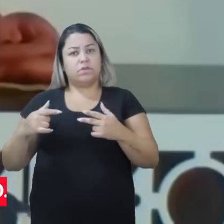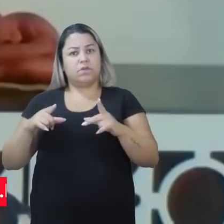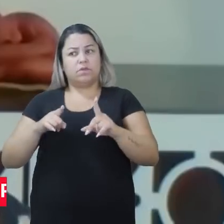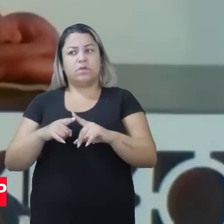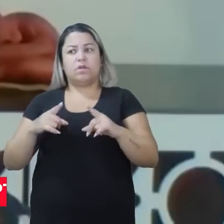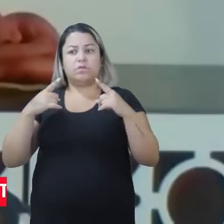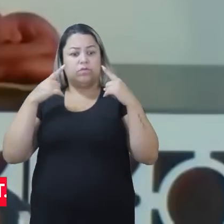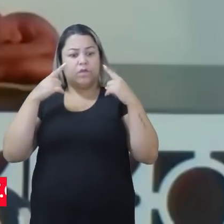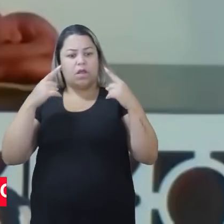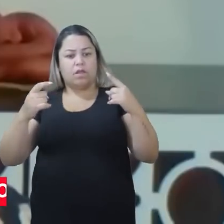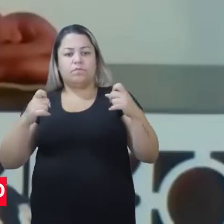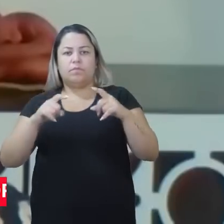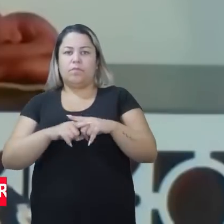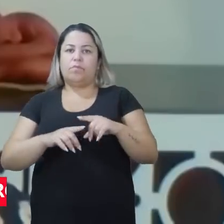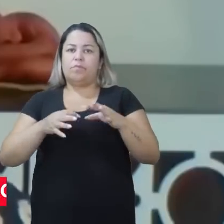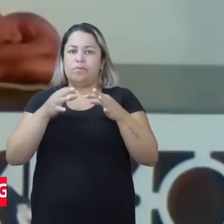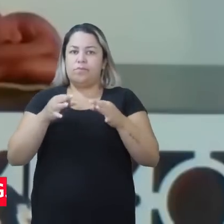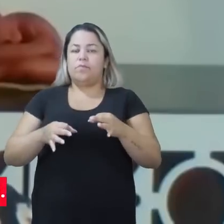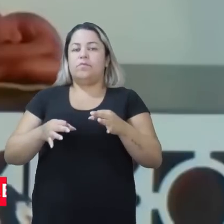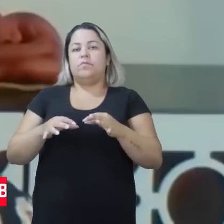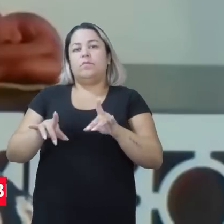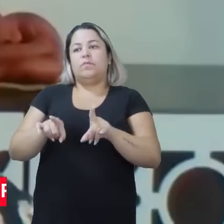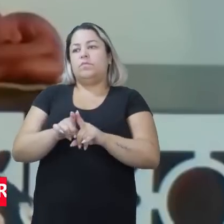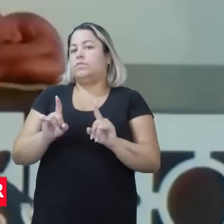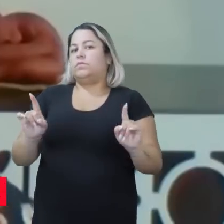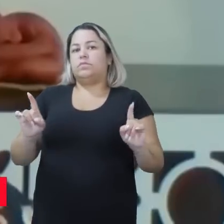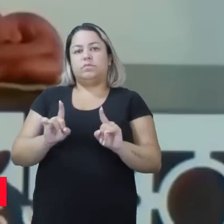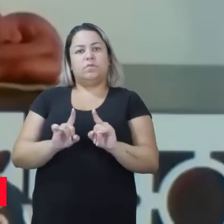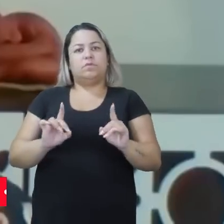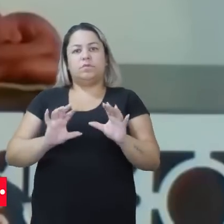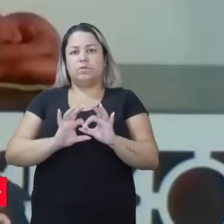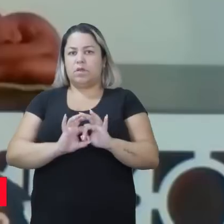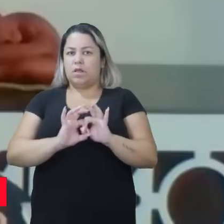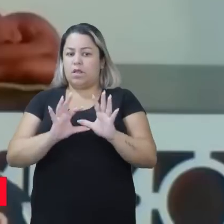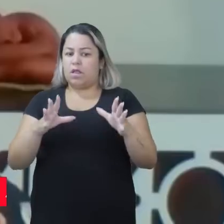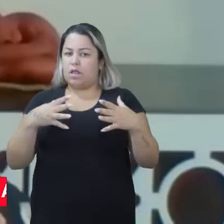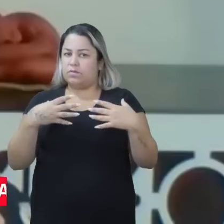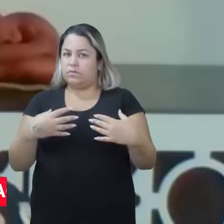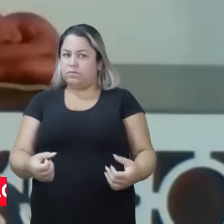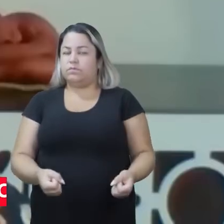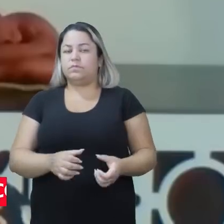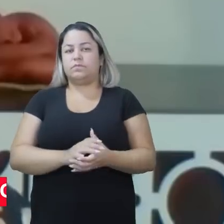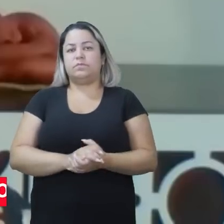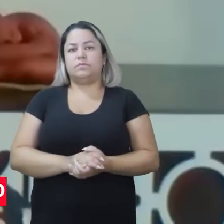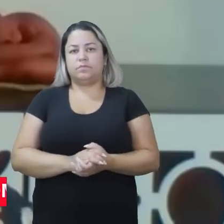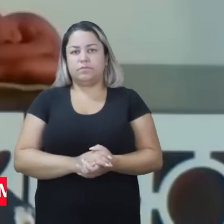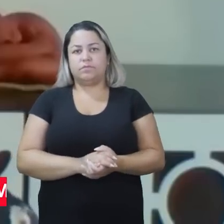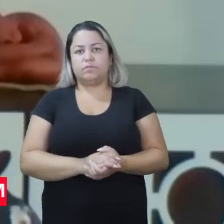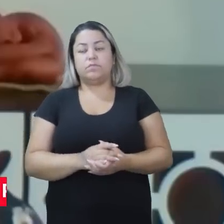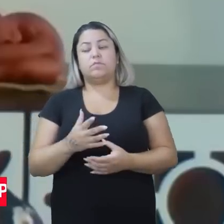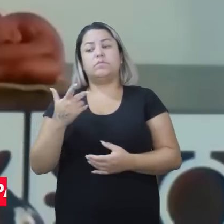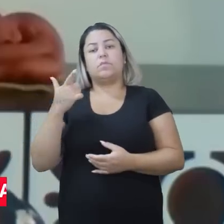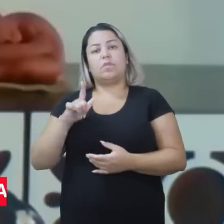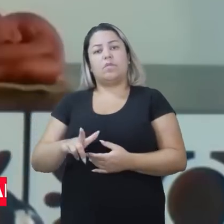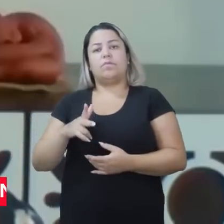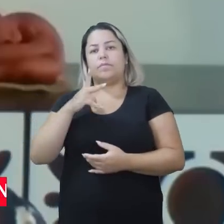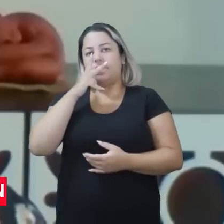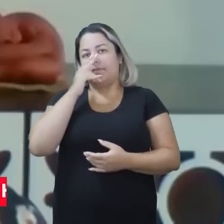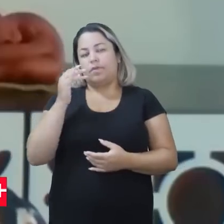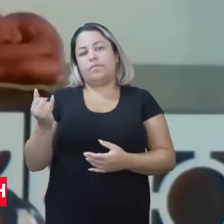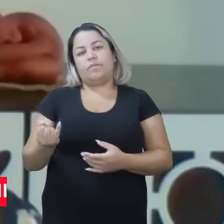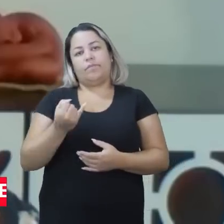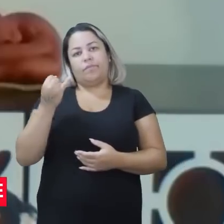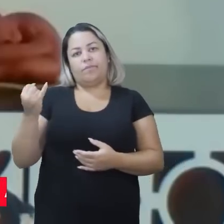a legalidade, porque isso não será permitido. E uma outra coisa que eu acho importante é que a gente